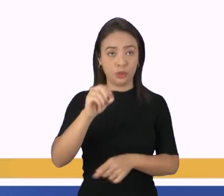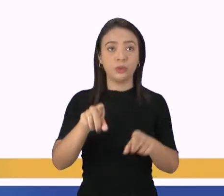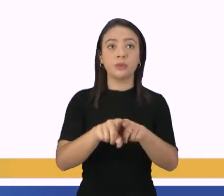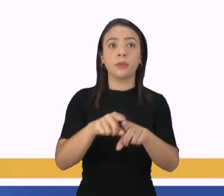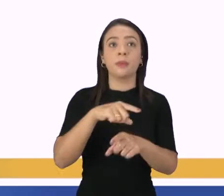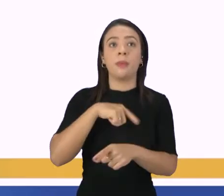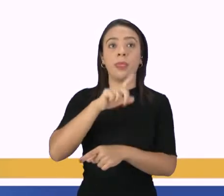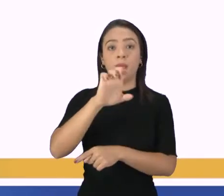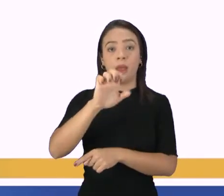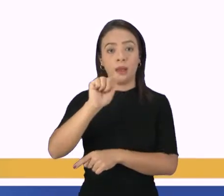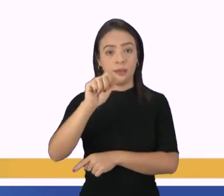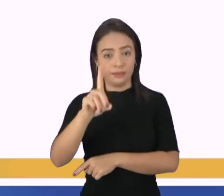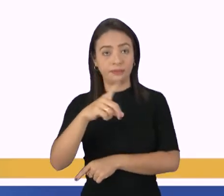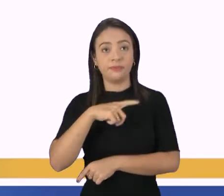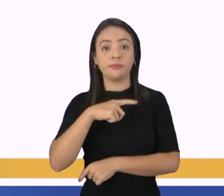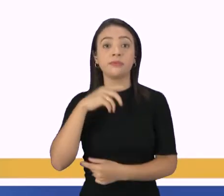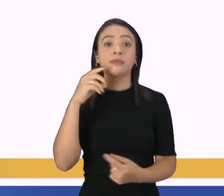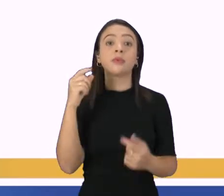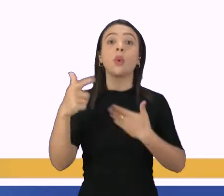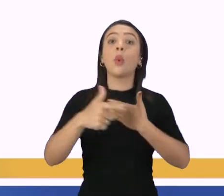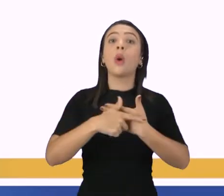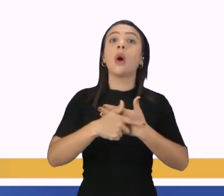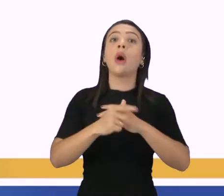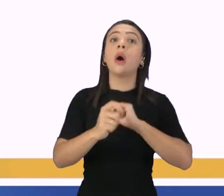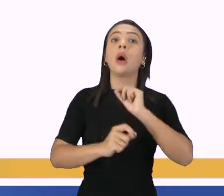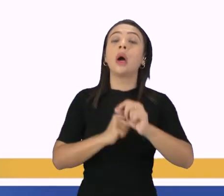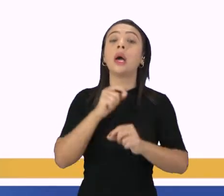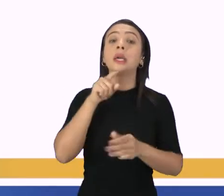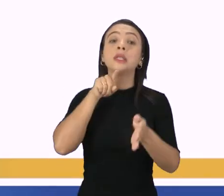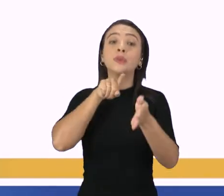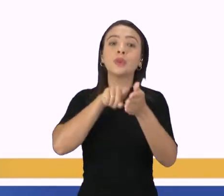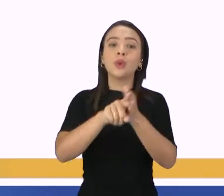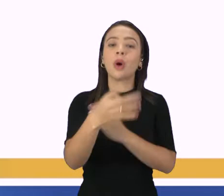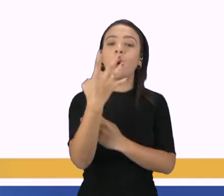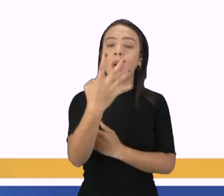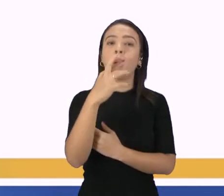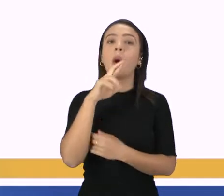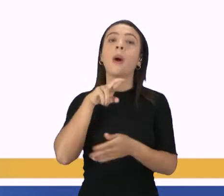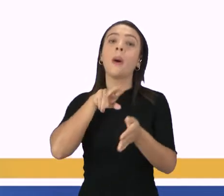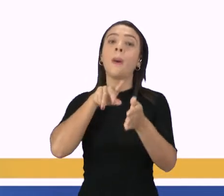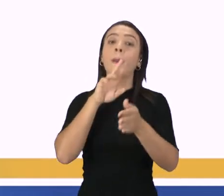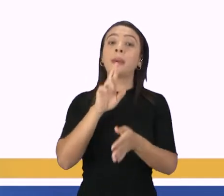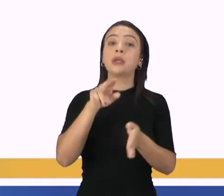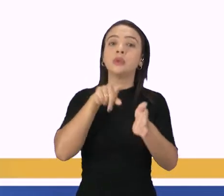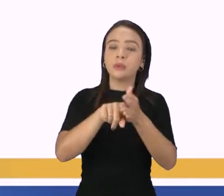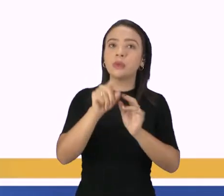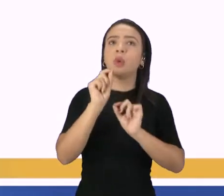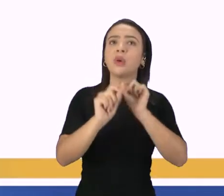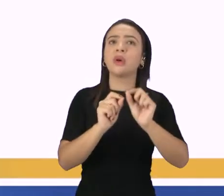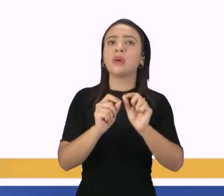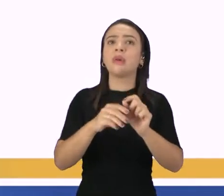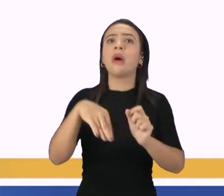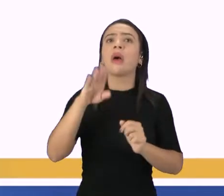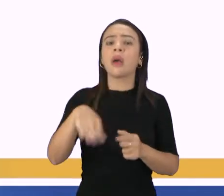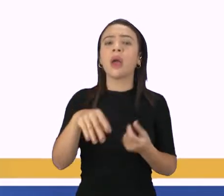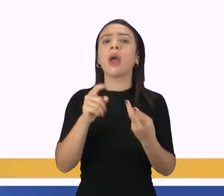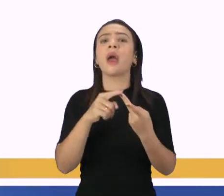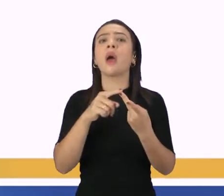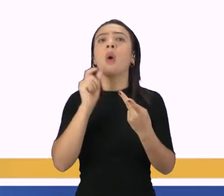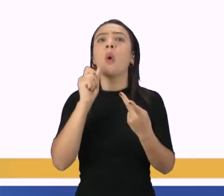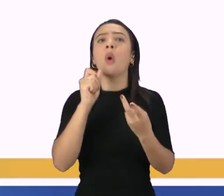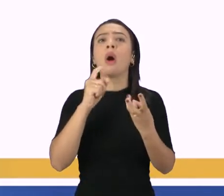ele é responsável por responder a 4 perguntas básicas: quem, o que, quando e